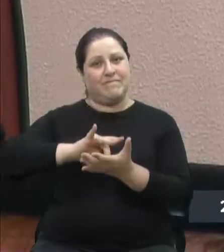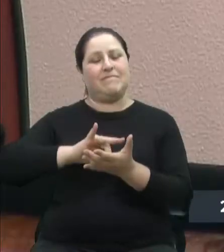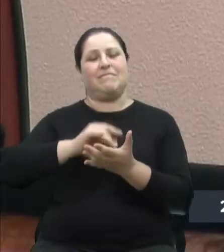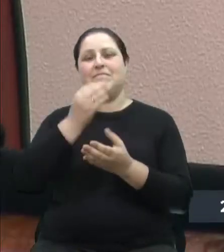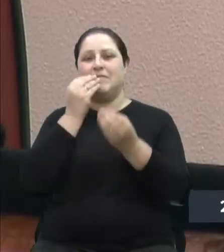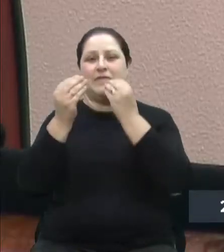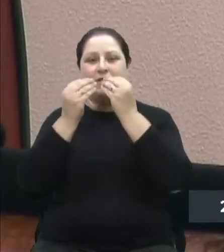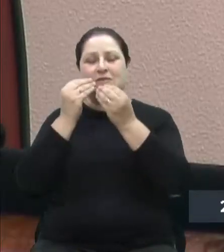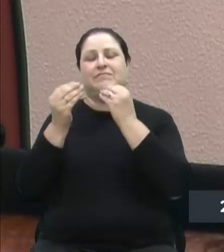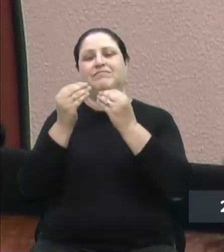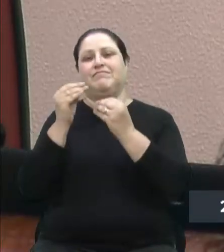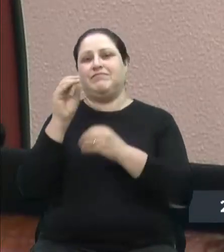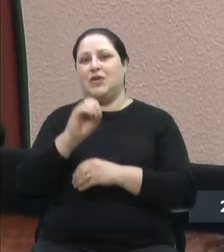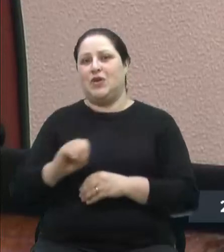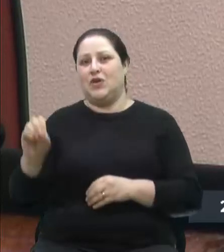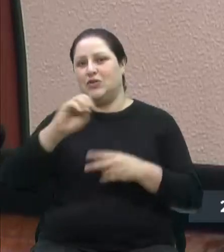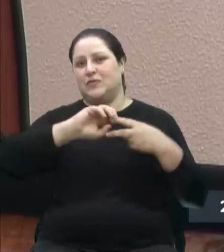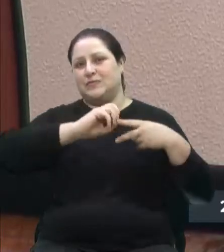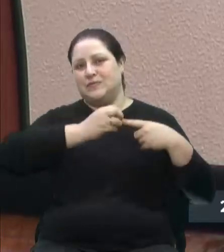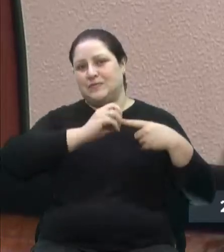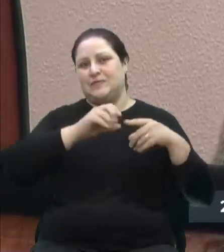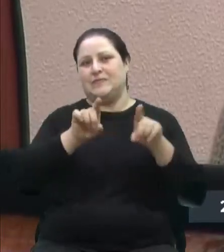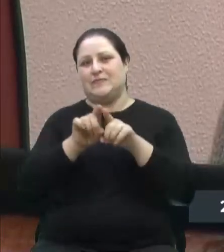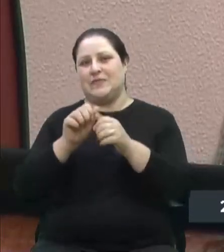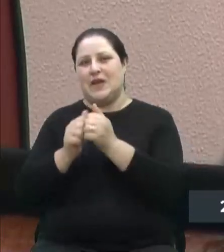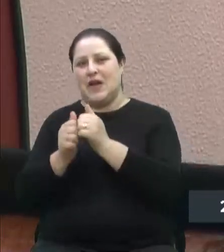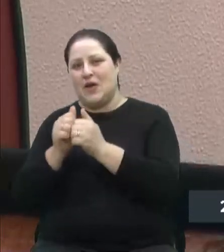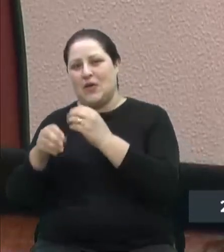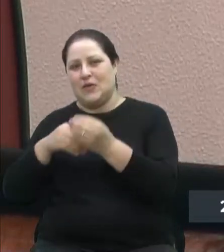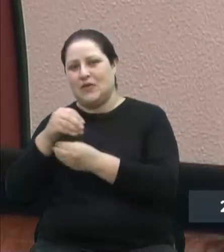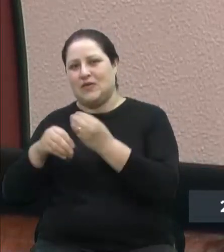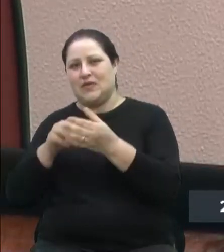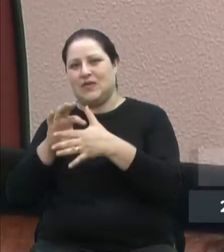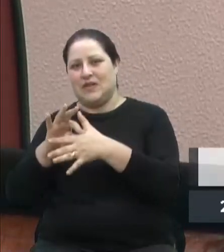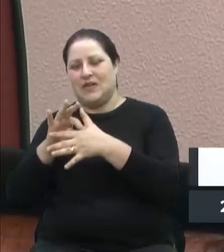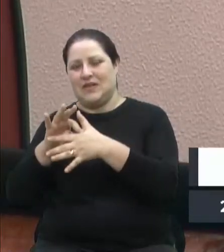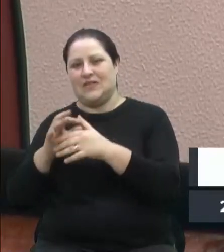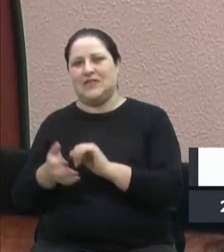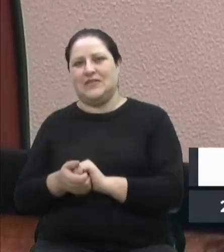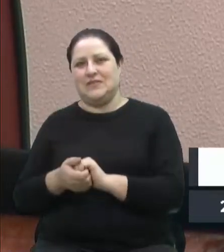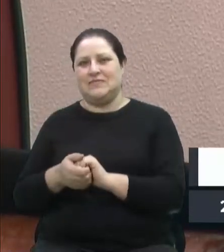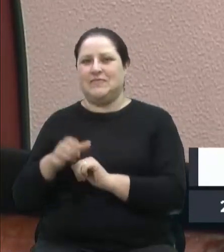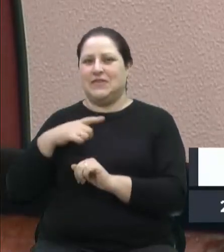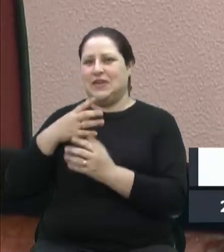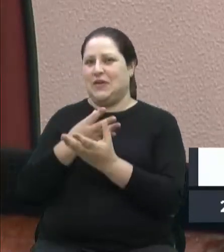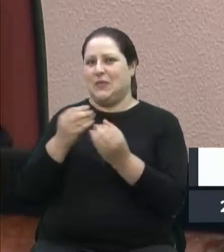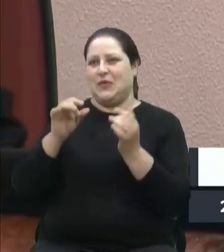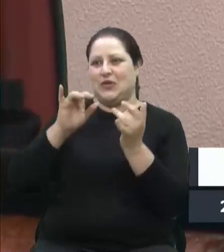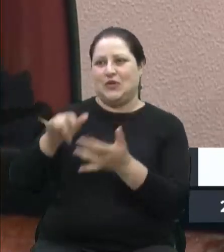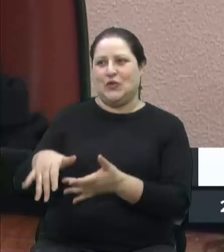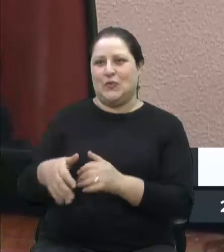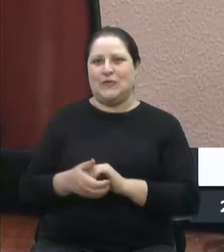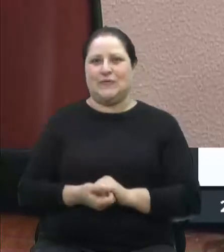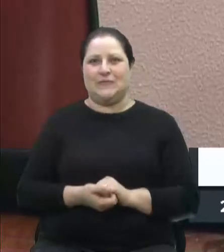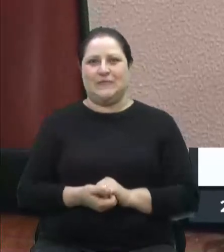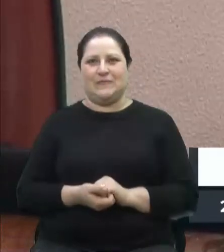bastante elogiada feijoada para ver ISO velocidade que ainda sobrou um monte né